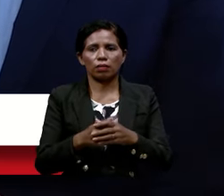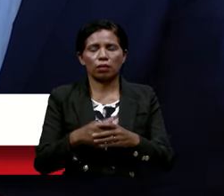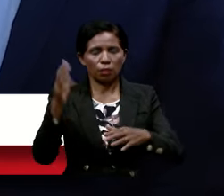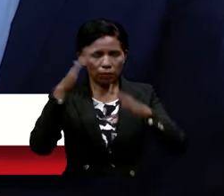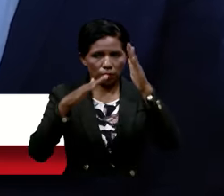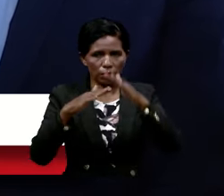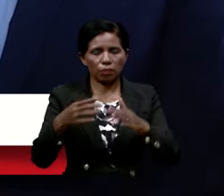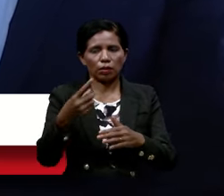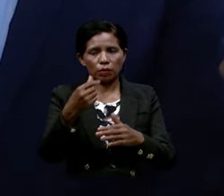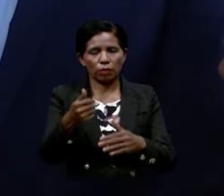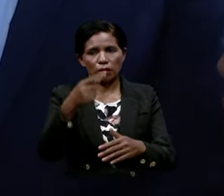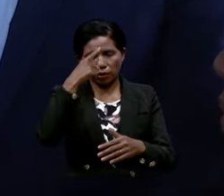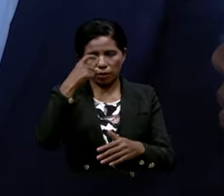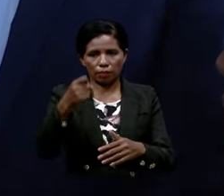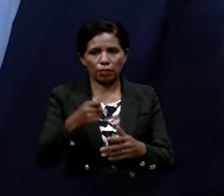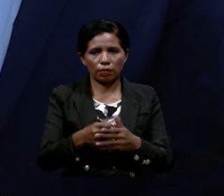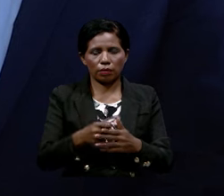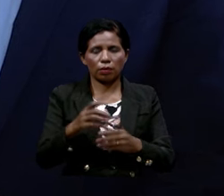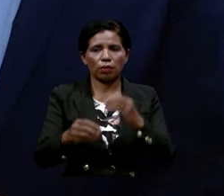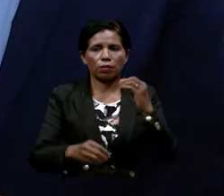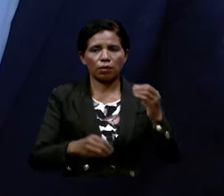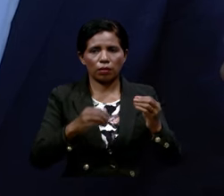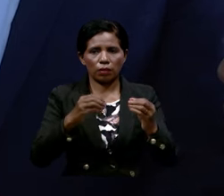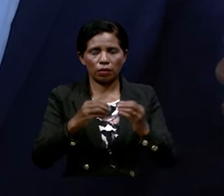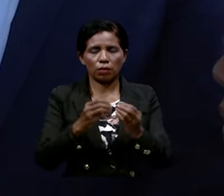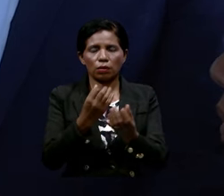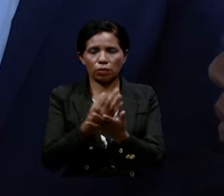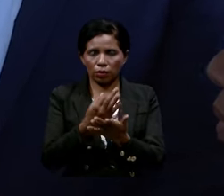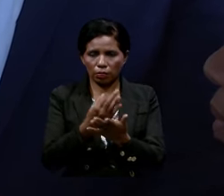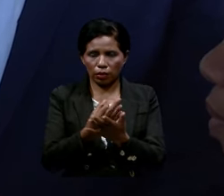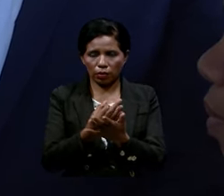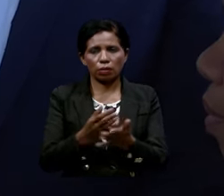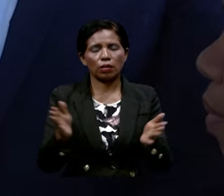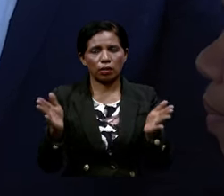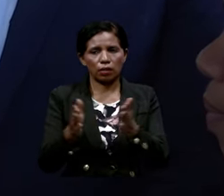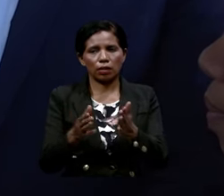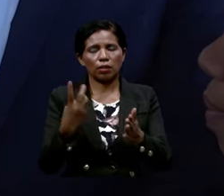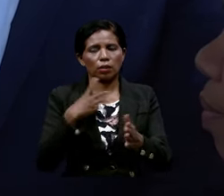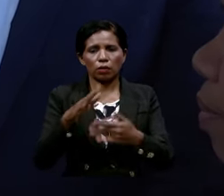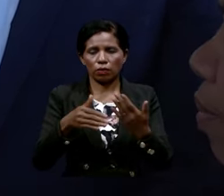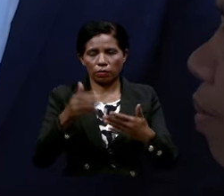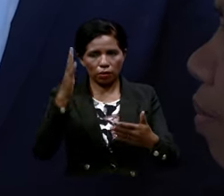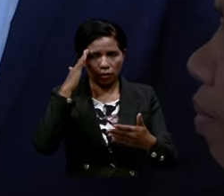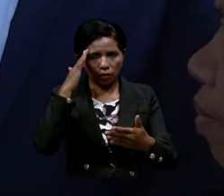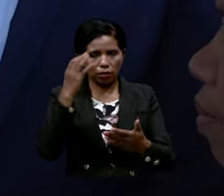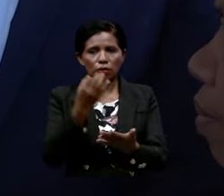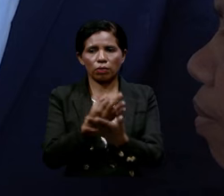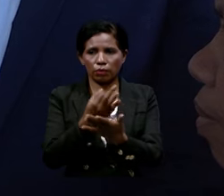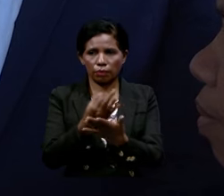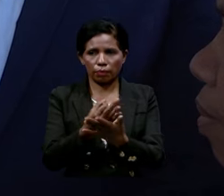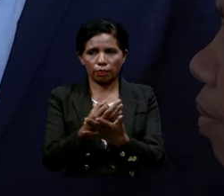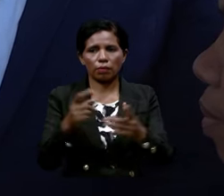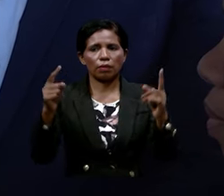problema itu tambah questão de orçamento. Mas bem, doutor Taneda Tene, orçamento